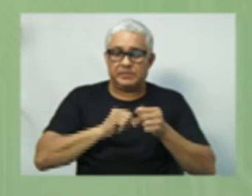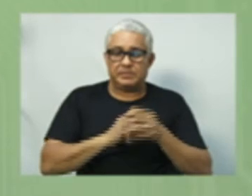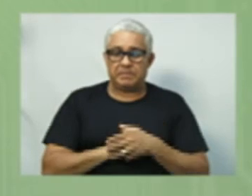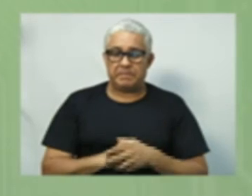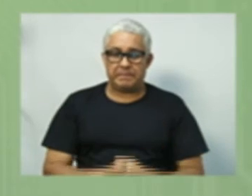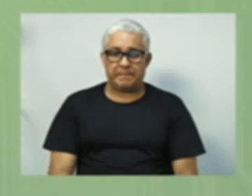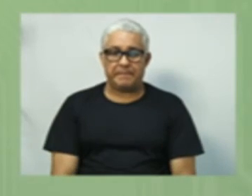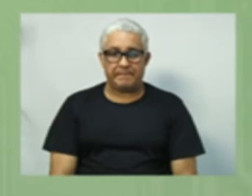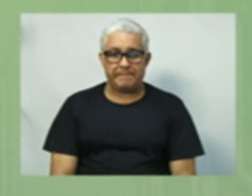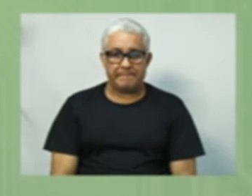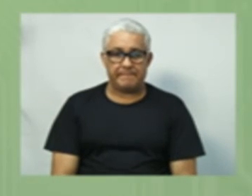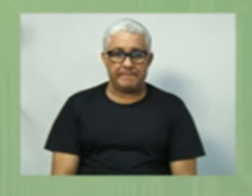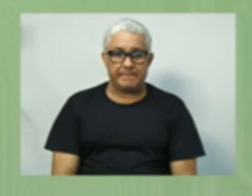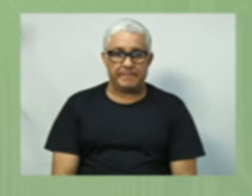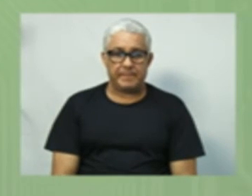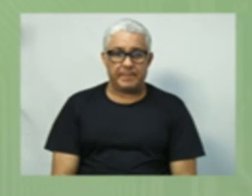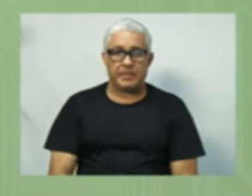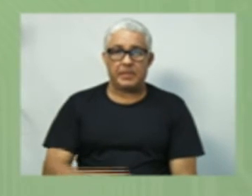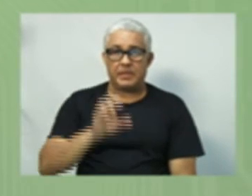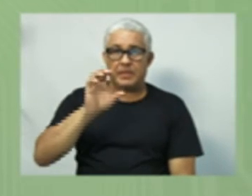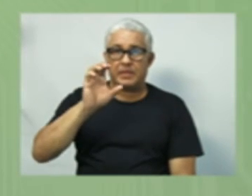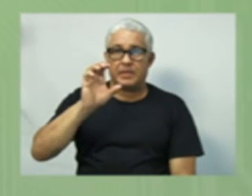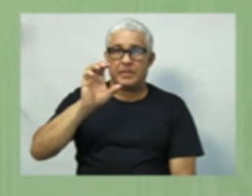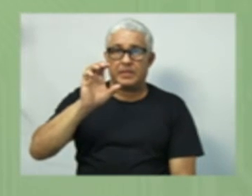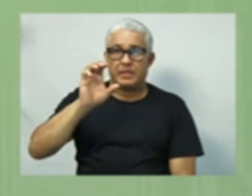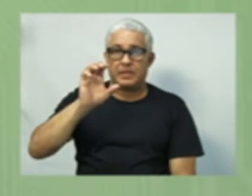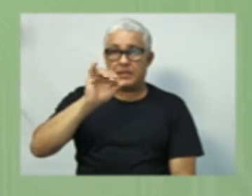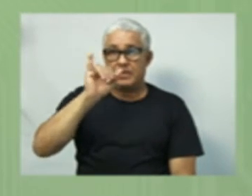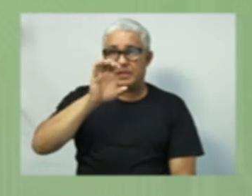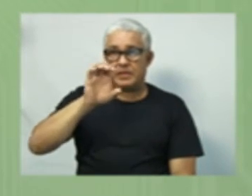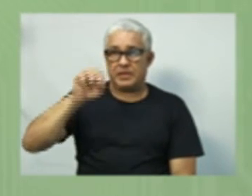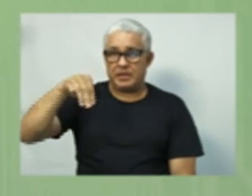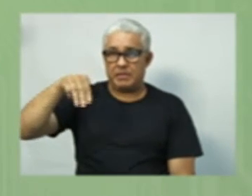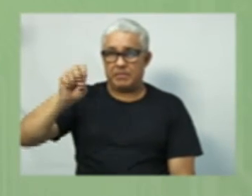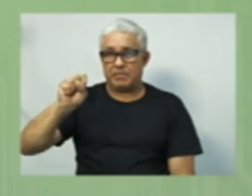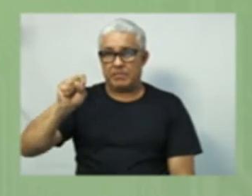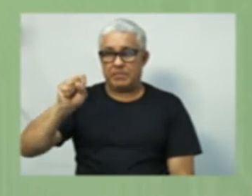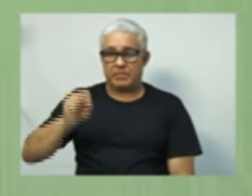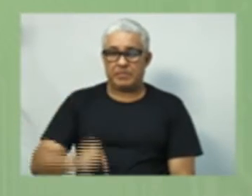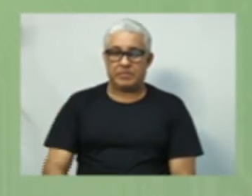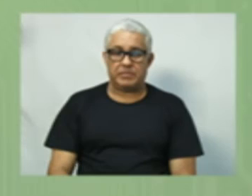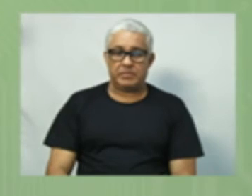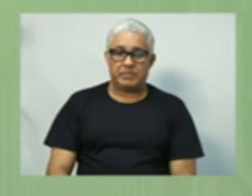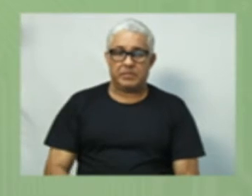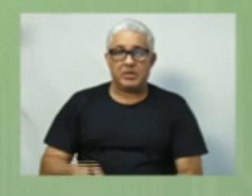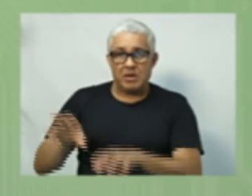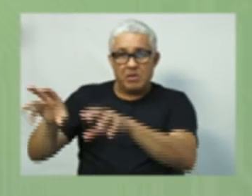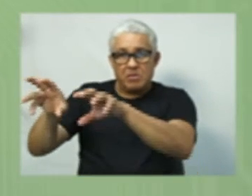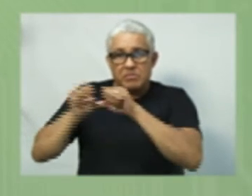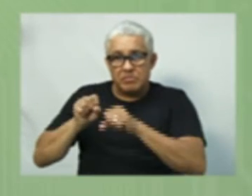caso? Do ICMS a recuperar.